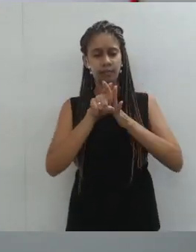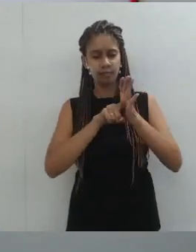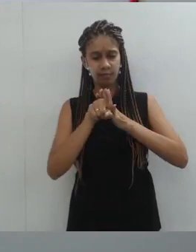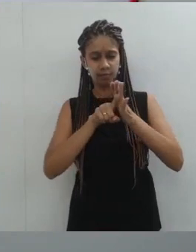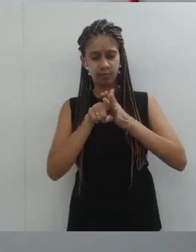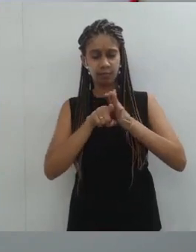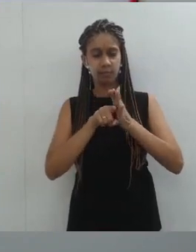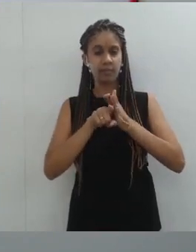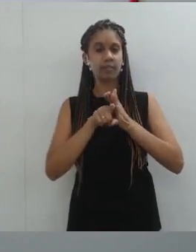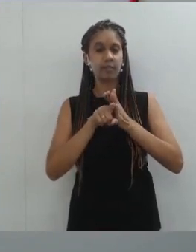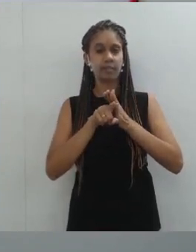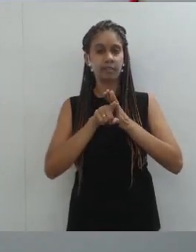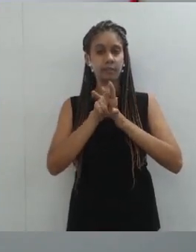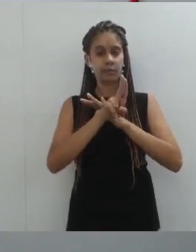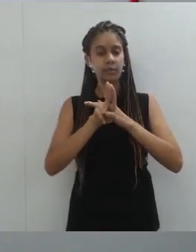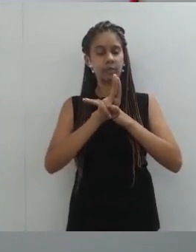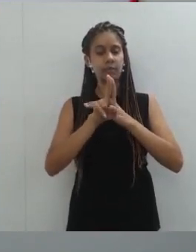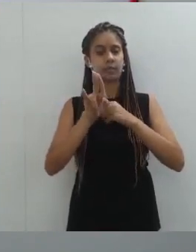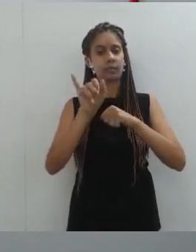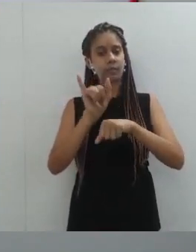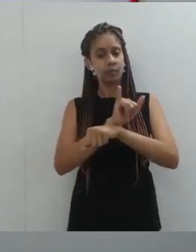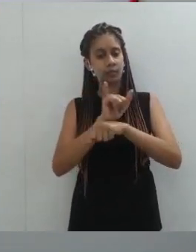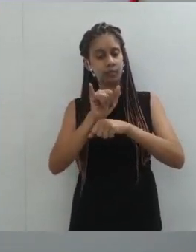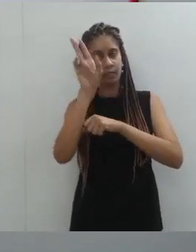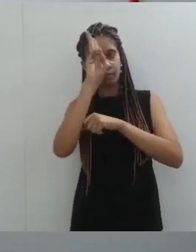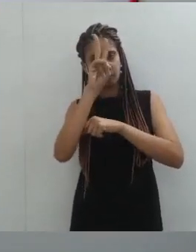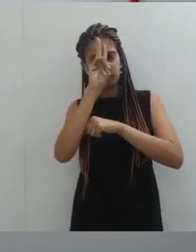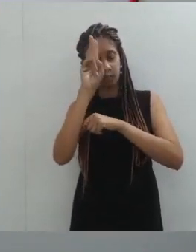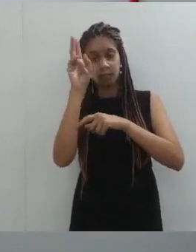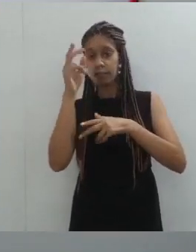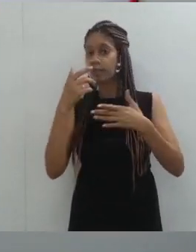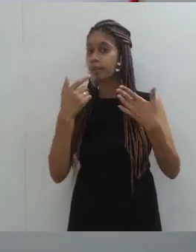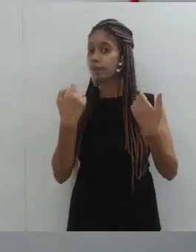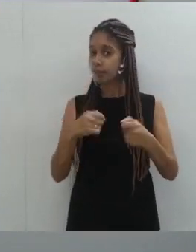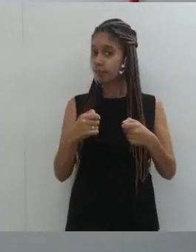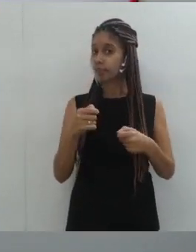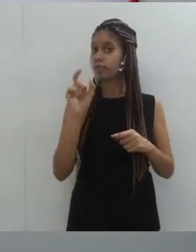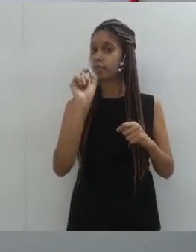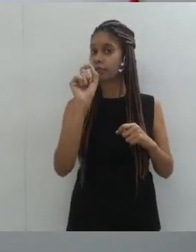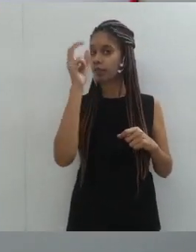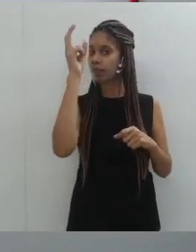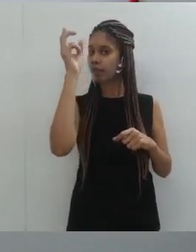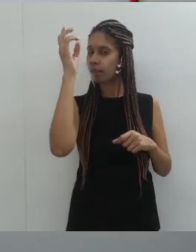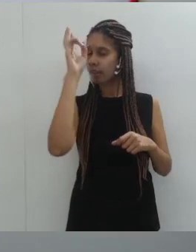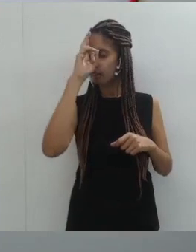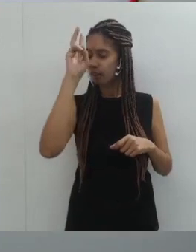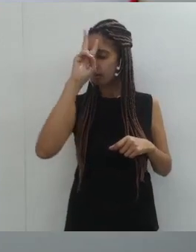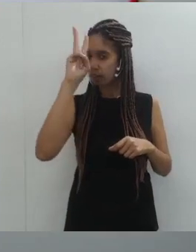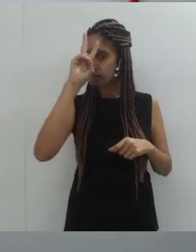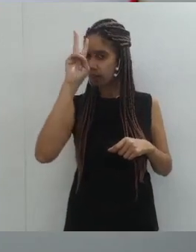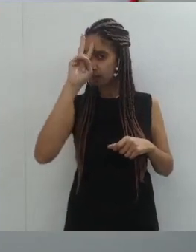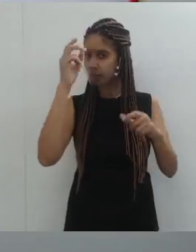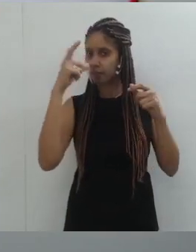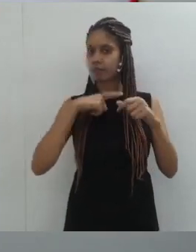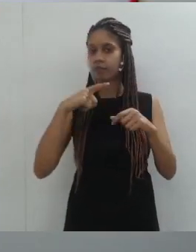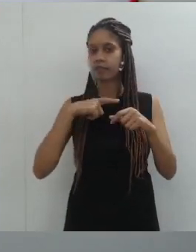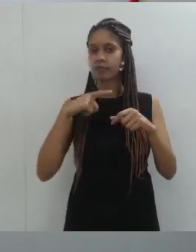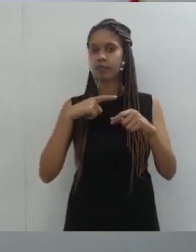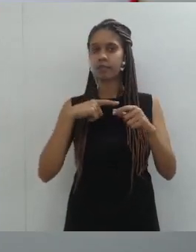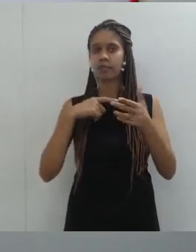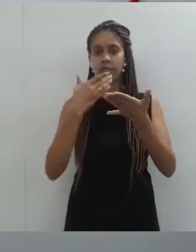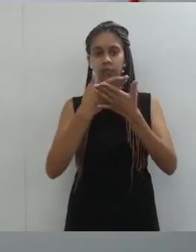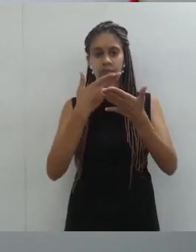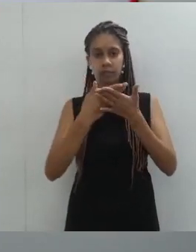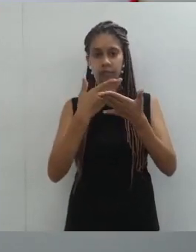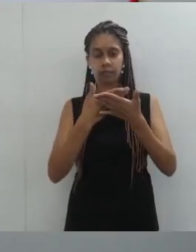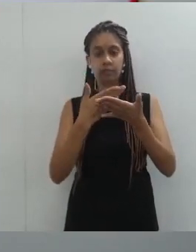investigação através do método histórico. Lembre-se, história é ciência e como ciência ela tem uma metodologia